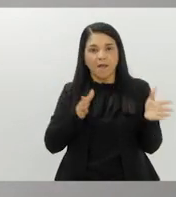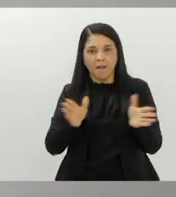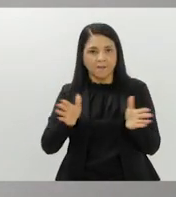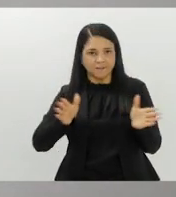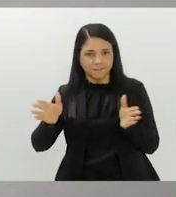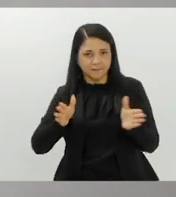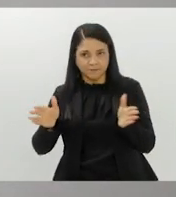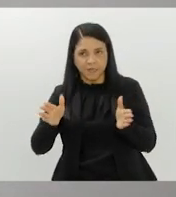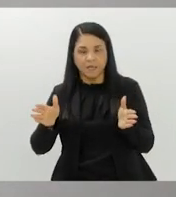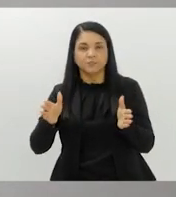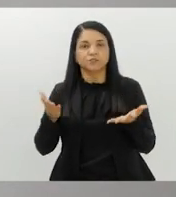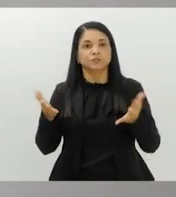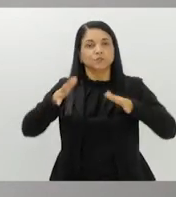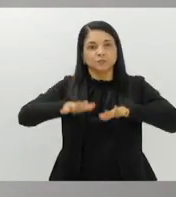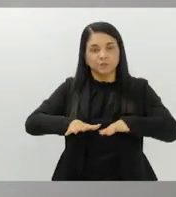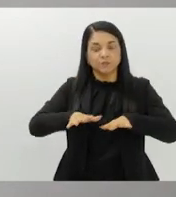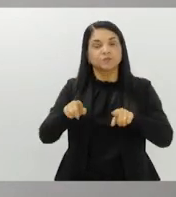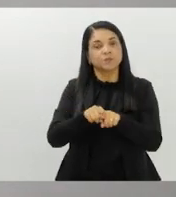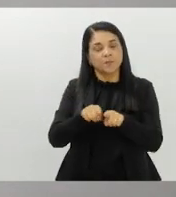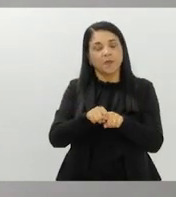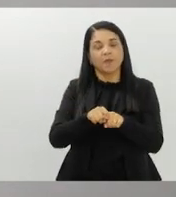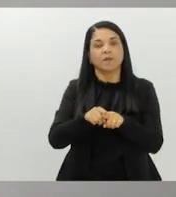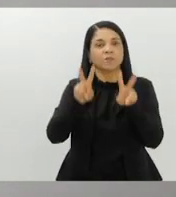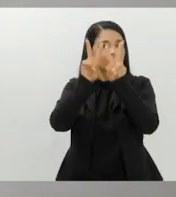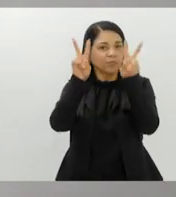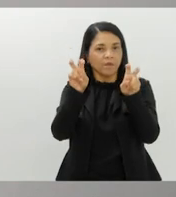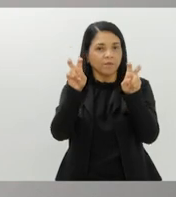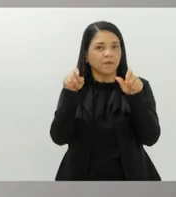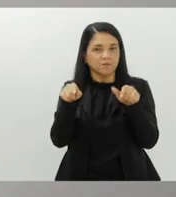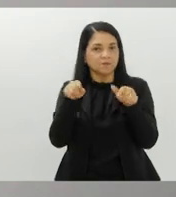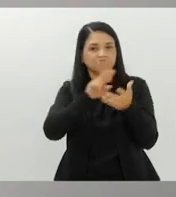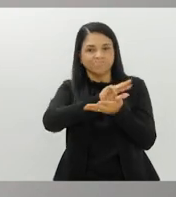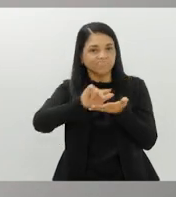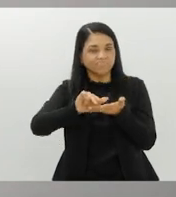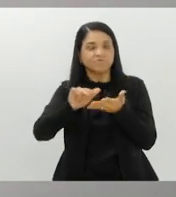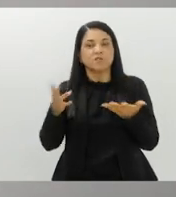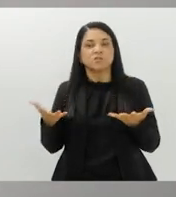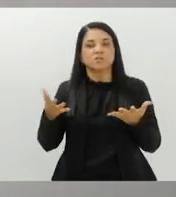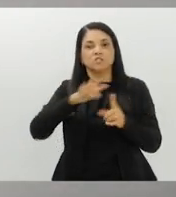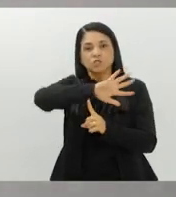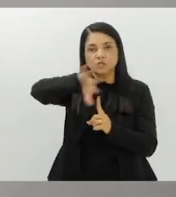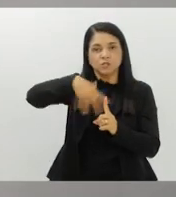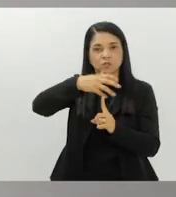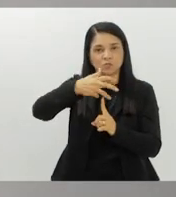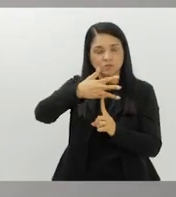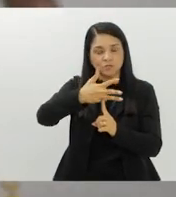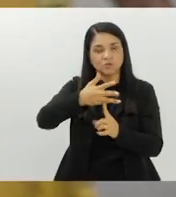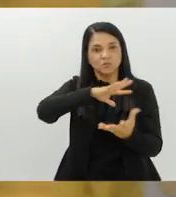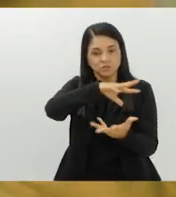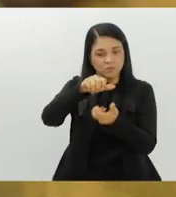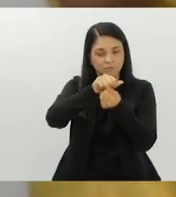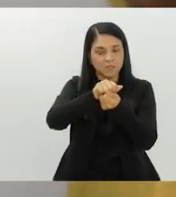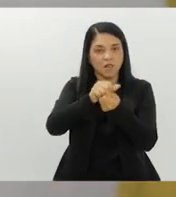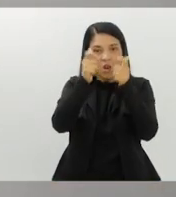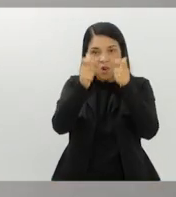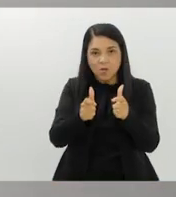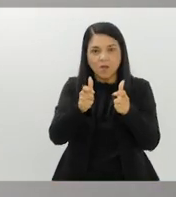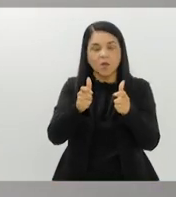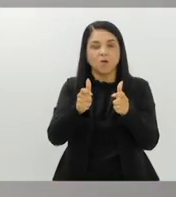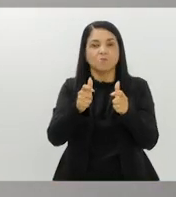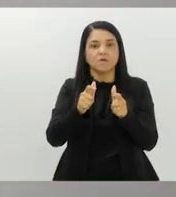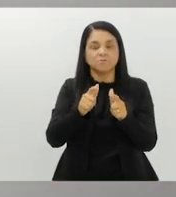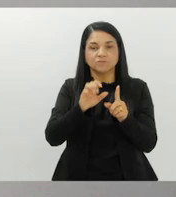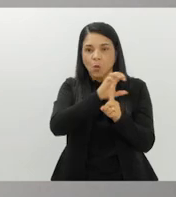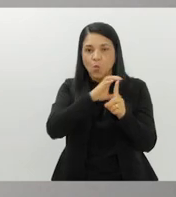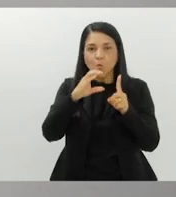acessibilidade, inclusão, como nos temas de sustentabilidade, né, e locais para exercer o sagrado. Né?